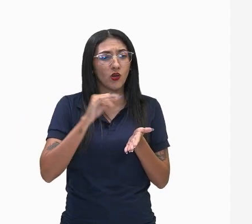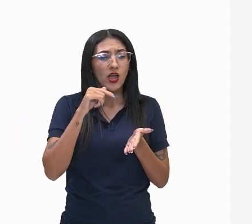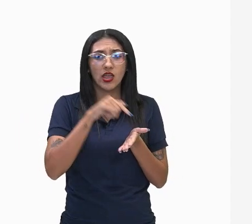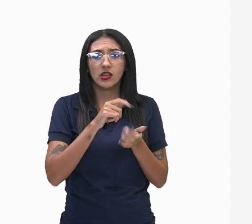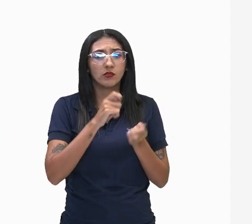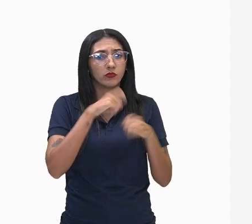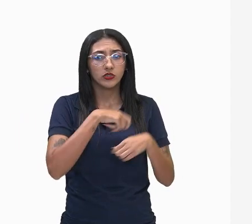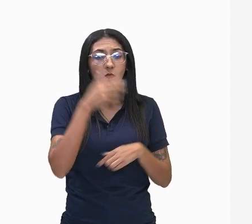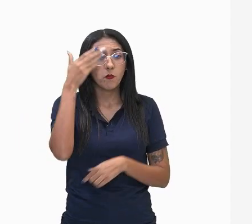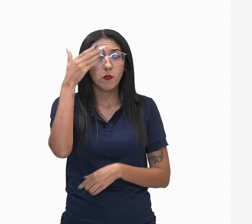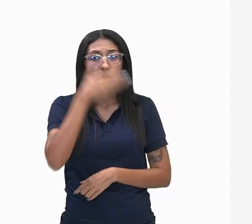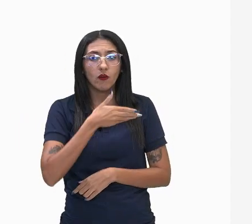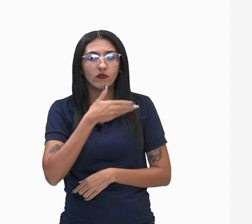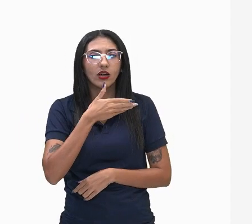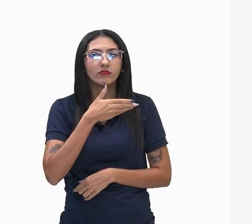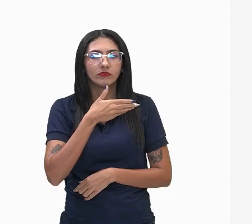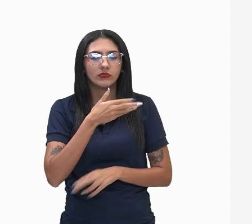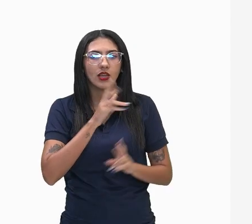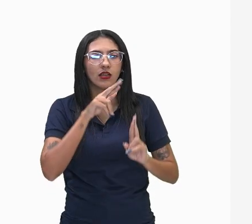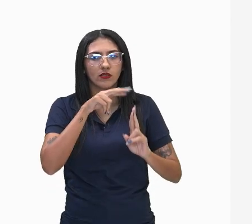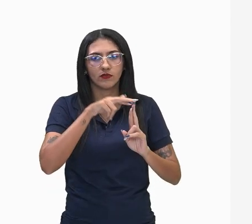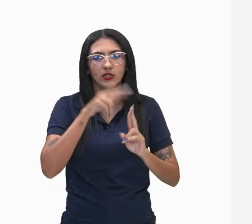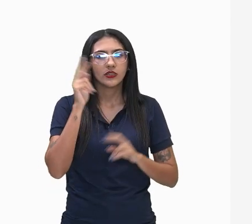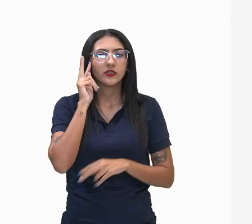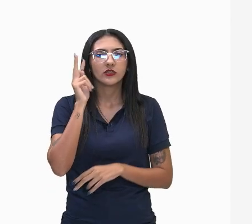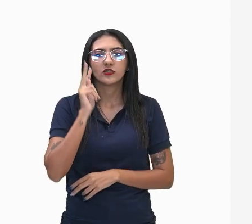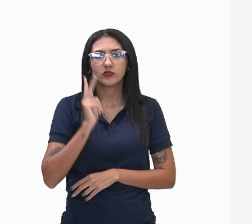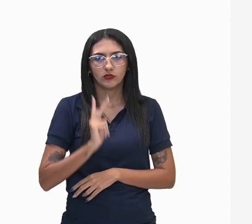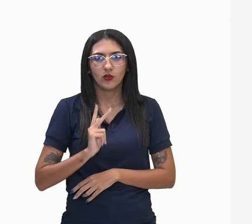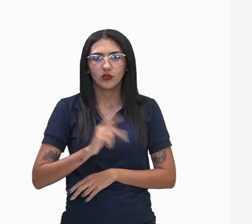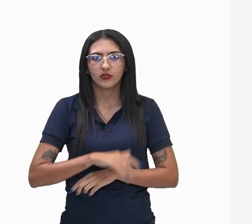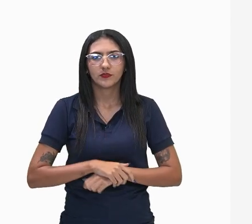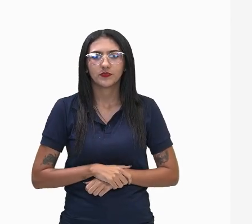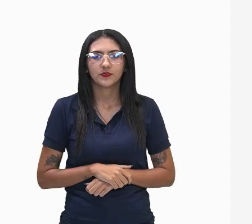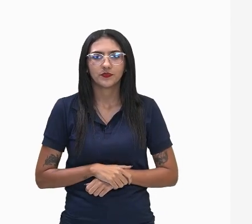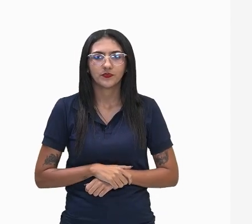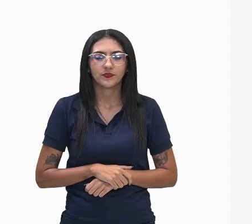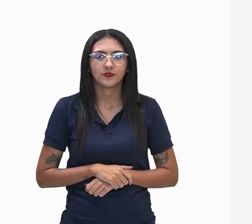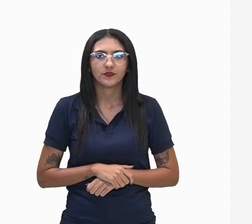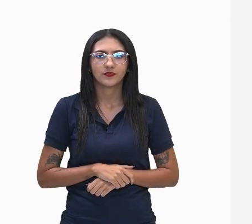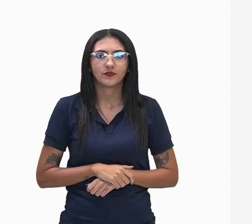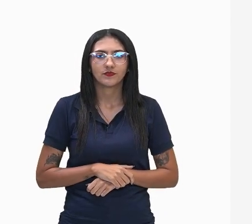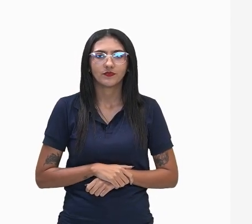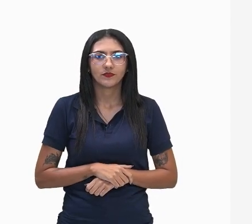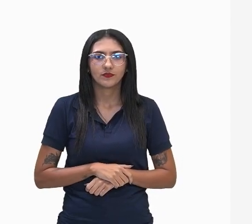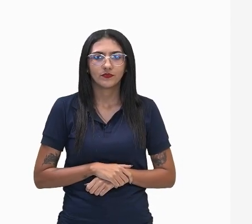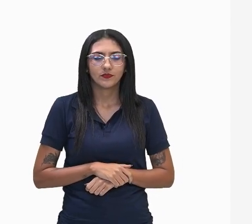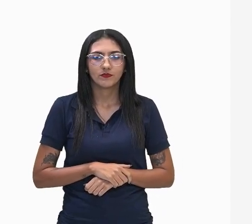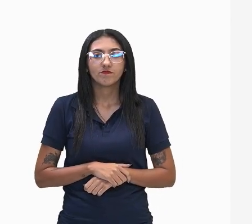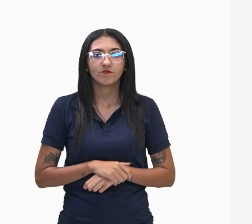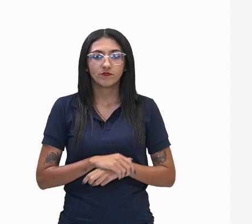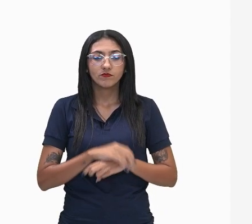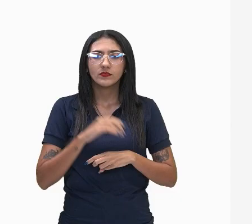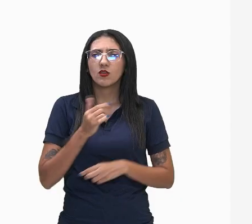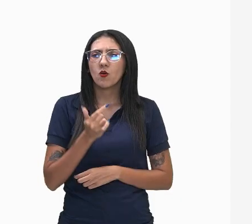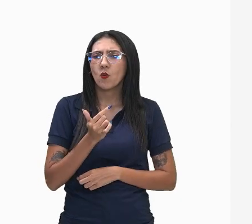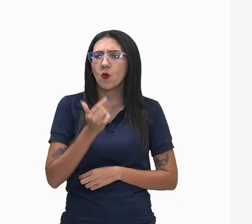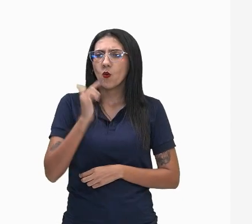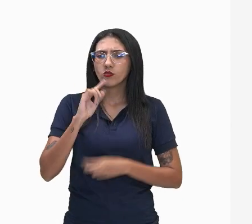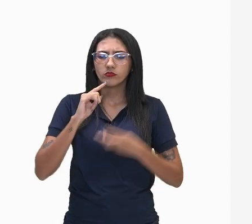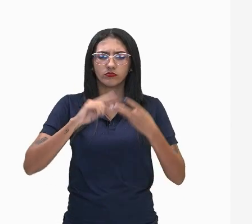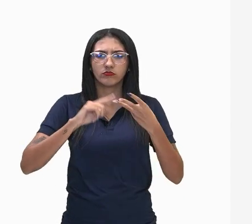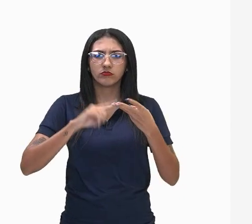eram considerados, né, fontes históricas verdadeiras. Além dos documentos oficiais, temos os